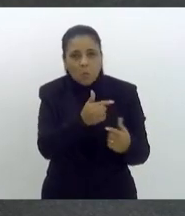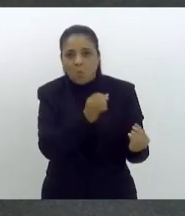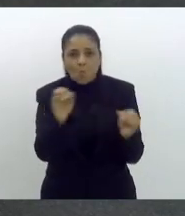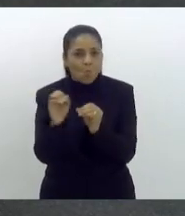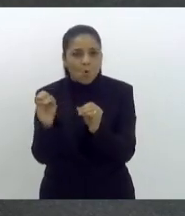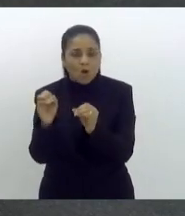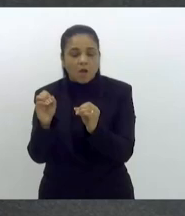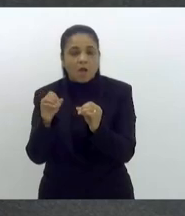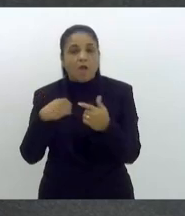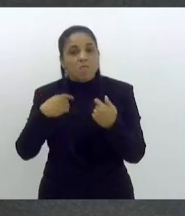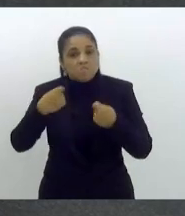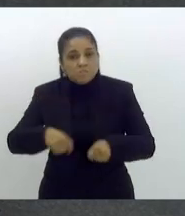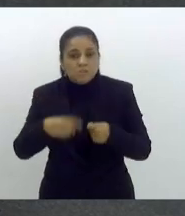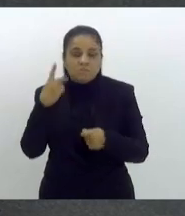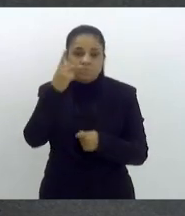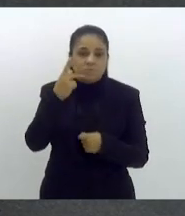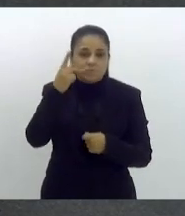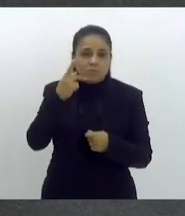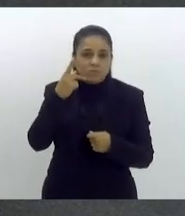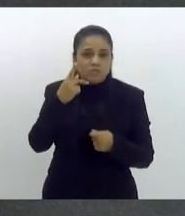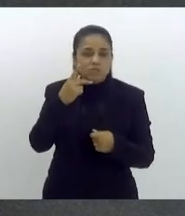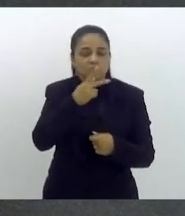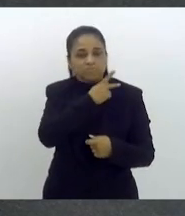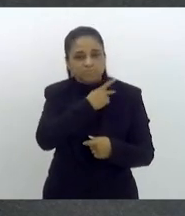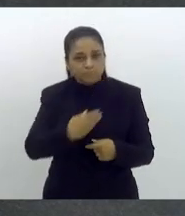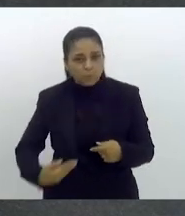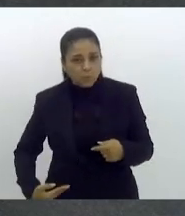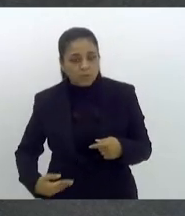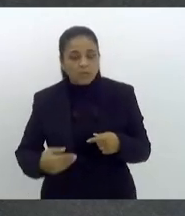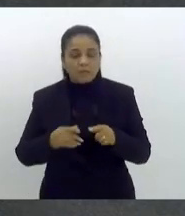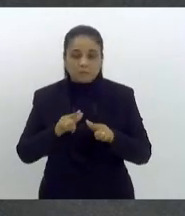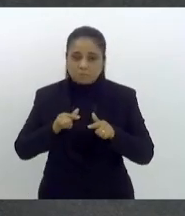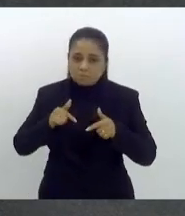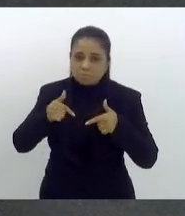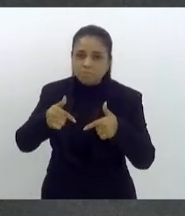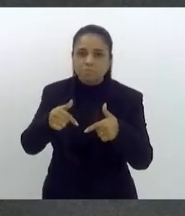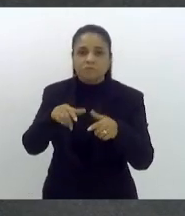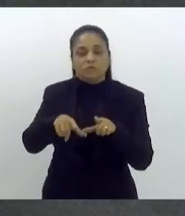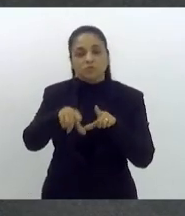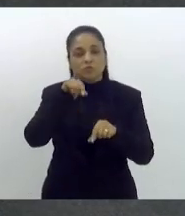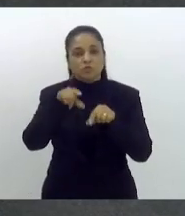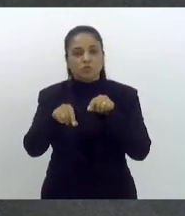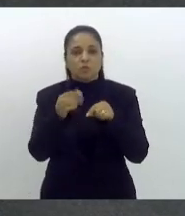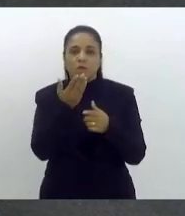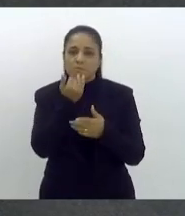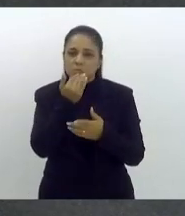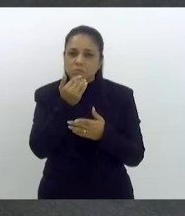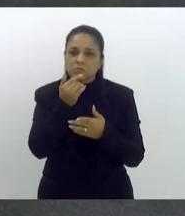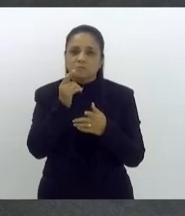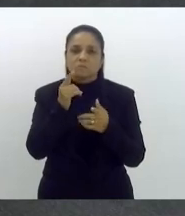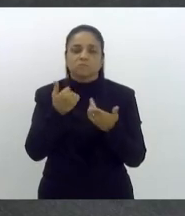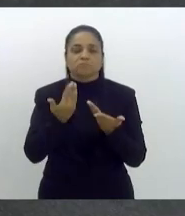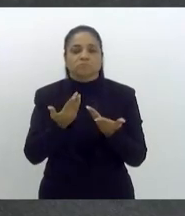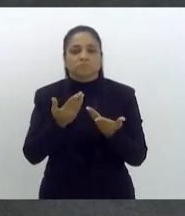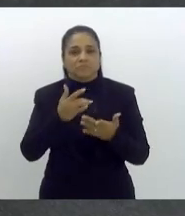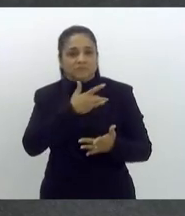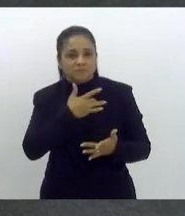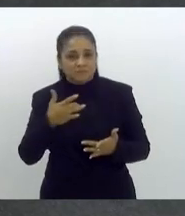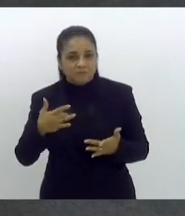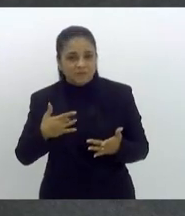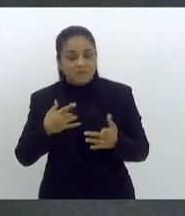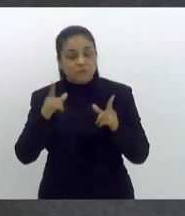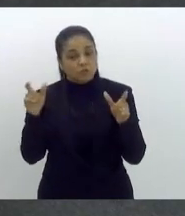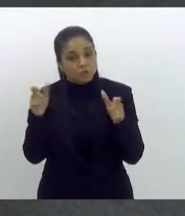de políticas com múltiplos componentes e que promovam escolhas alimentares saudáveis reduzindo o consumo de outra processadas